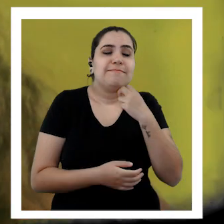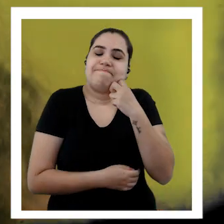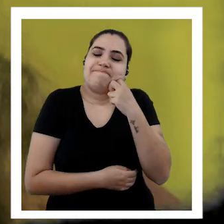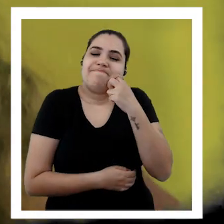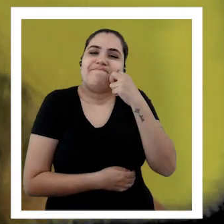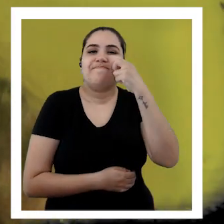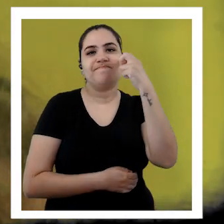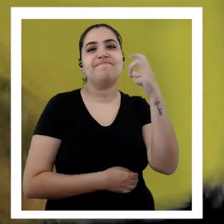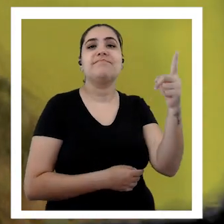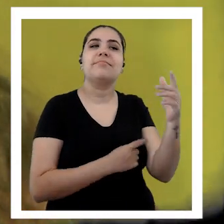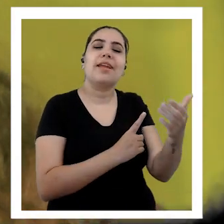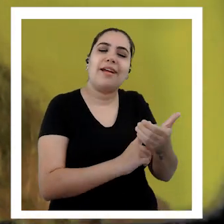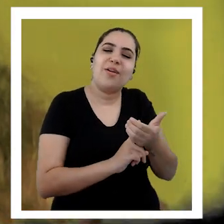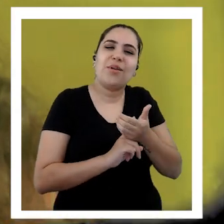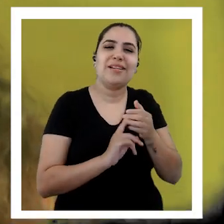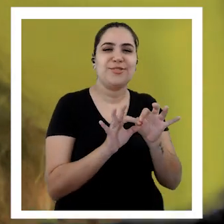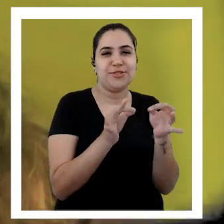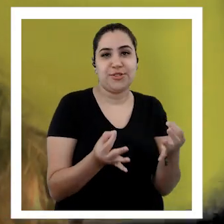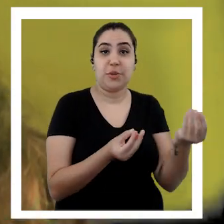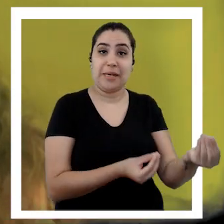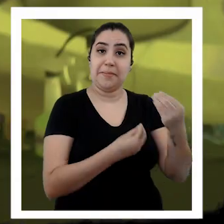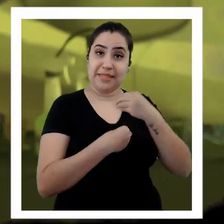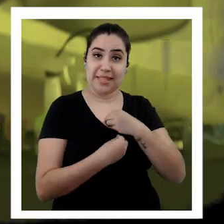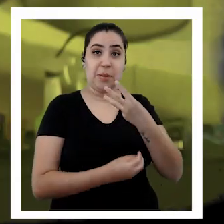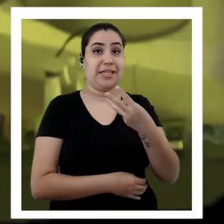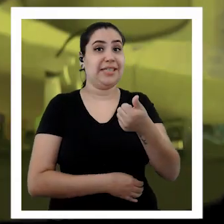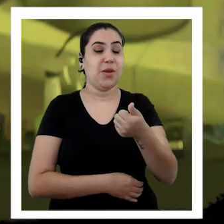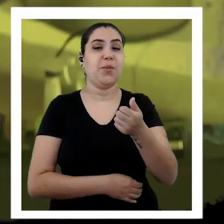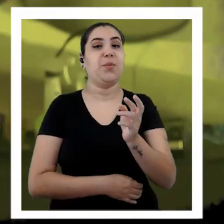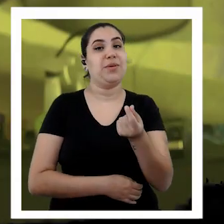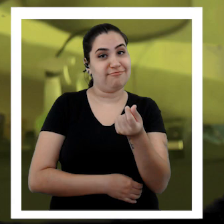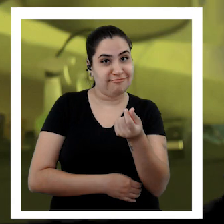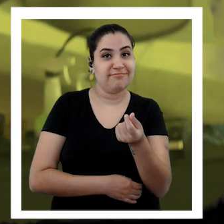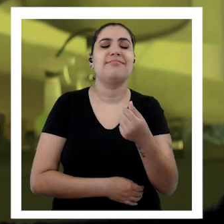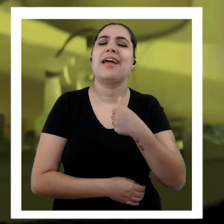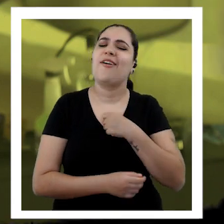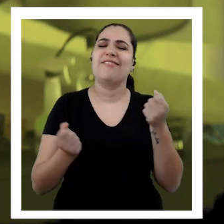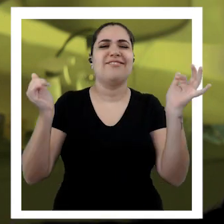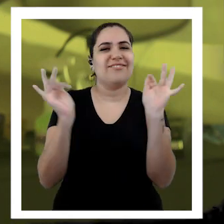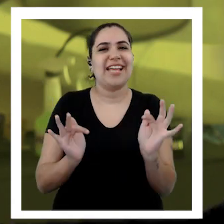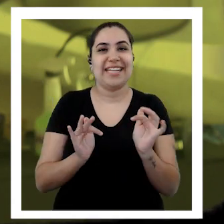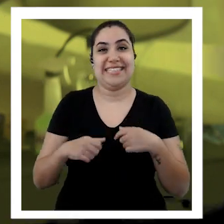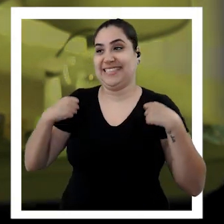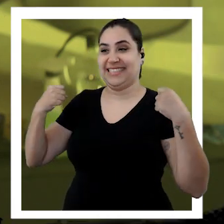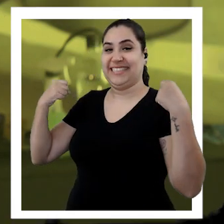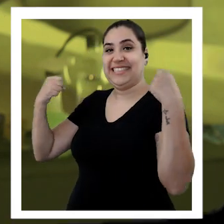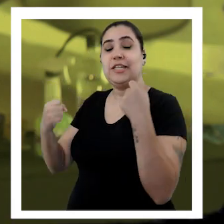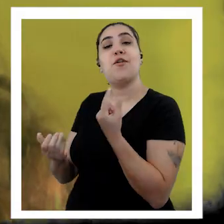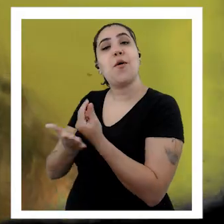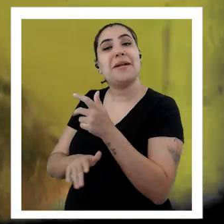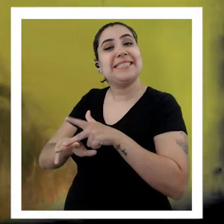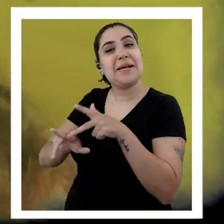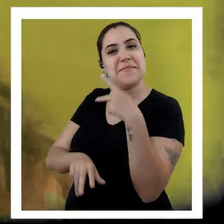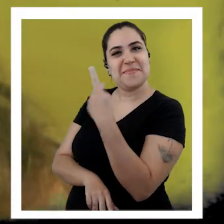E eu fiquei envergonhada com a sua acolhida tão gentil. Ele deu-me 31 cruzeiros. Fiquei alegre, saí